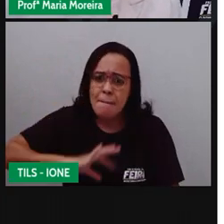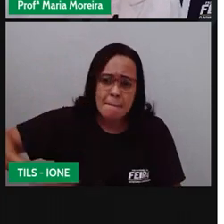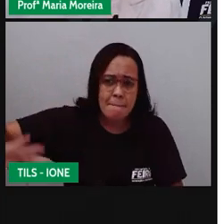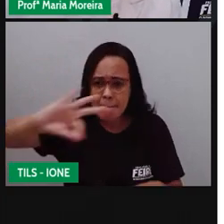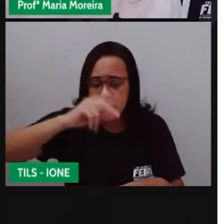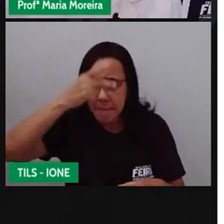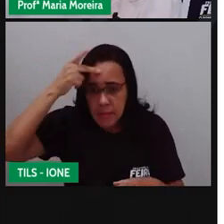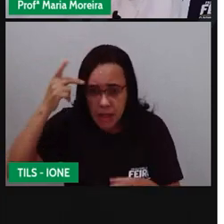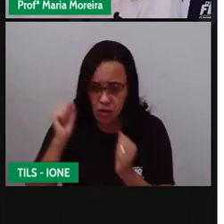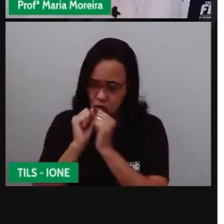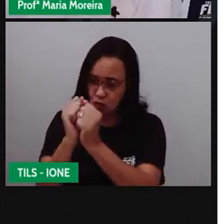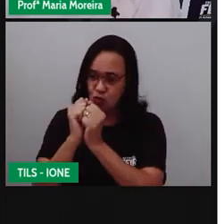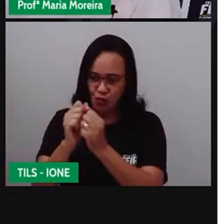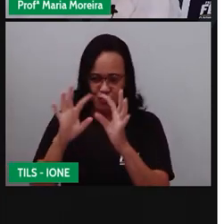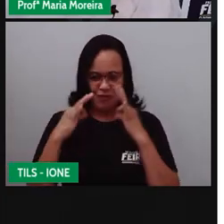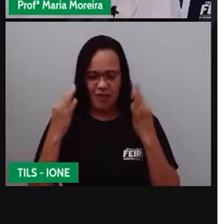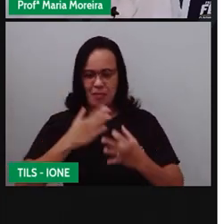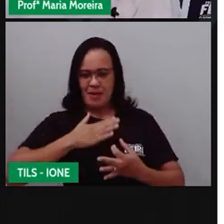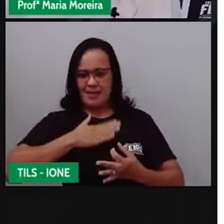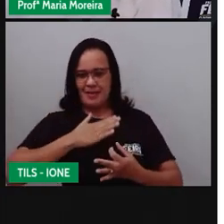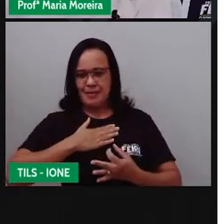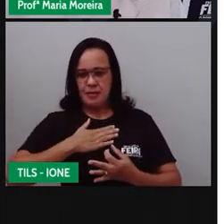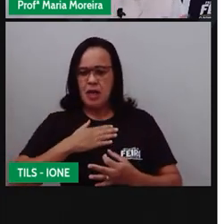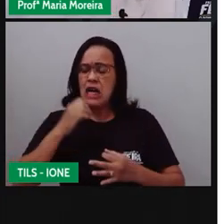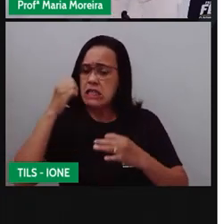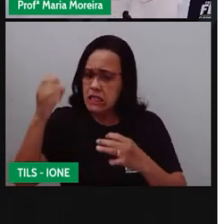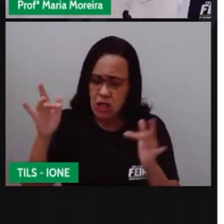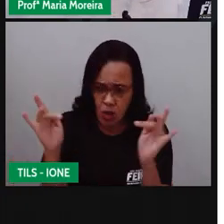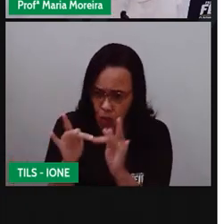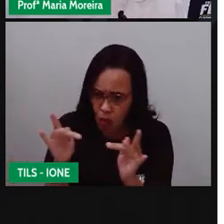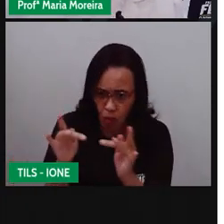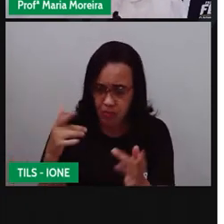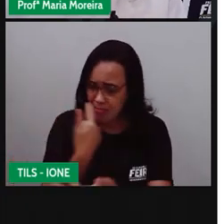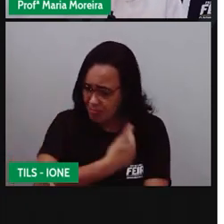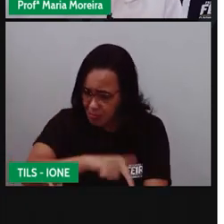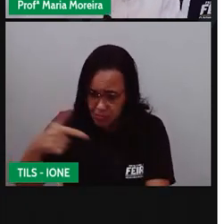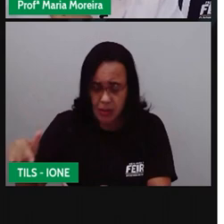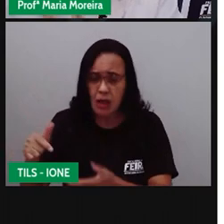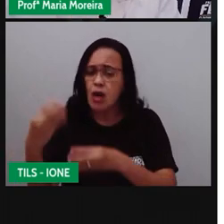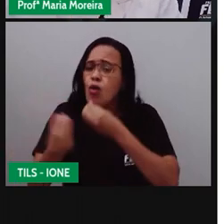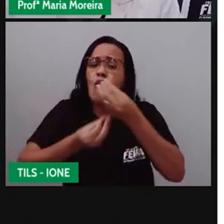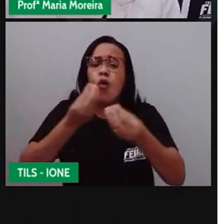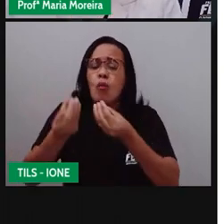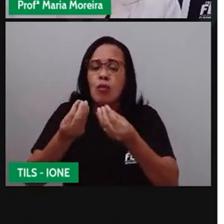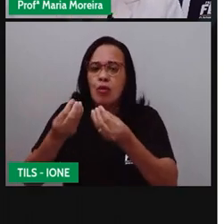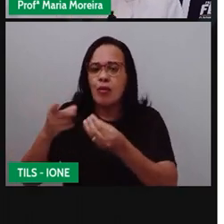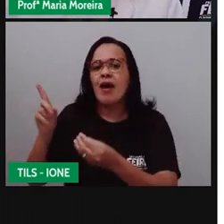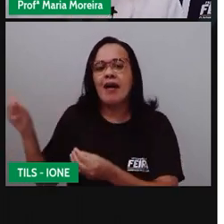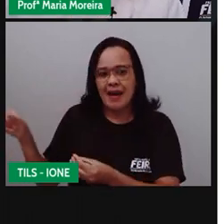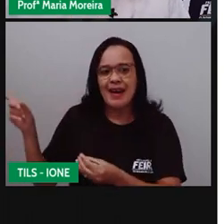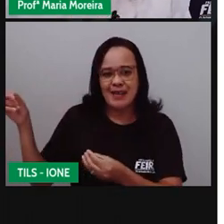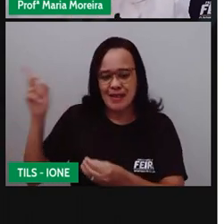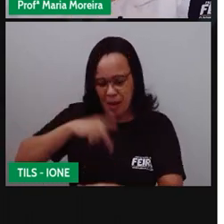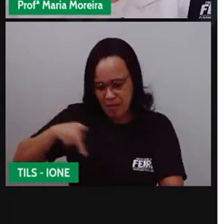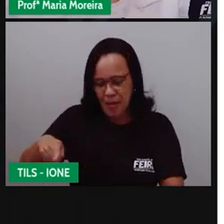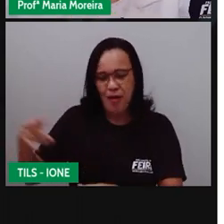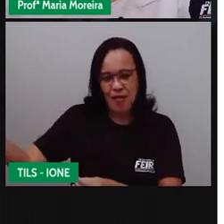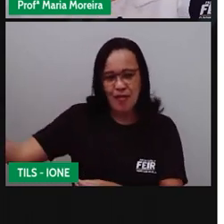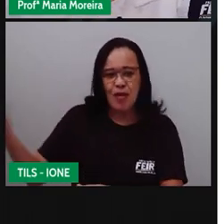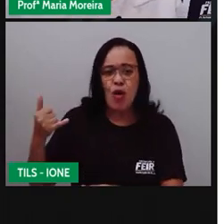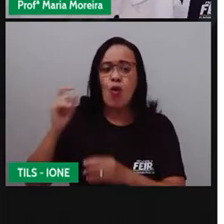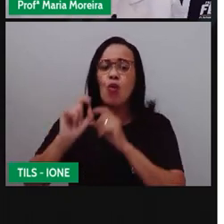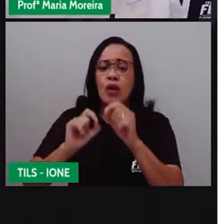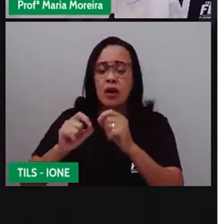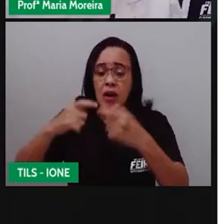escrever sobre ela. Ah, Pró, mas eu não tenho contato com Felipe Neto. Foi o que a Pró disse. Você vai pesquisar na internet, ver